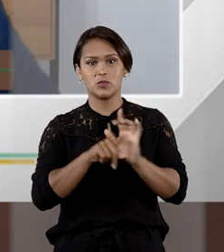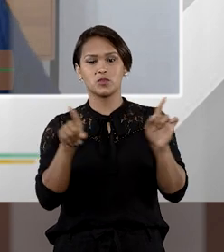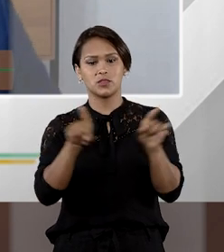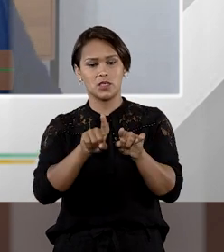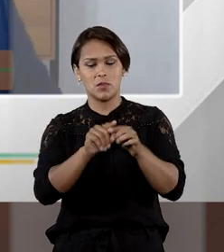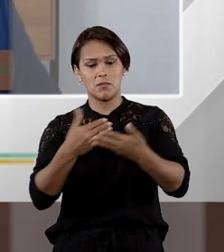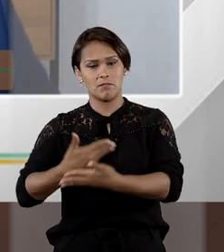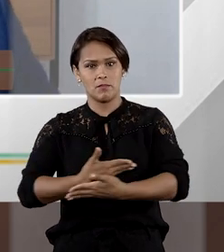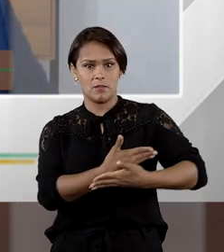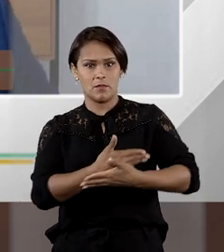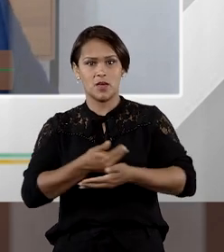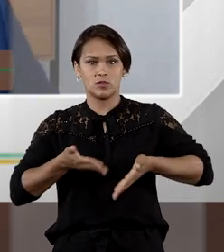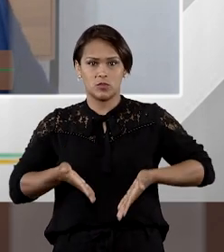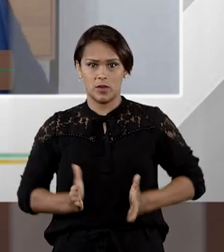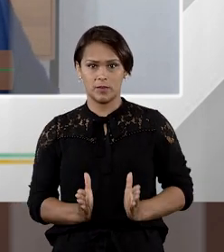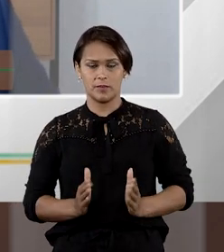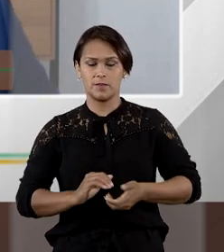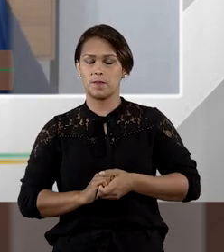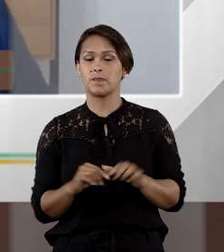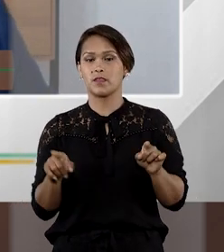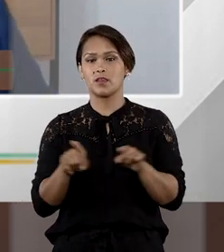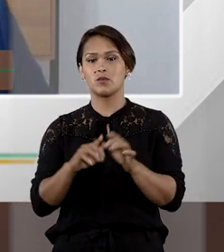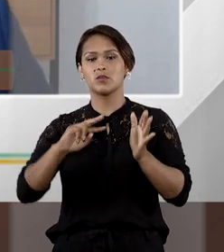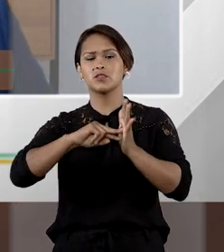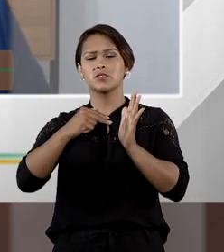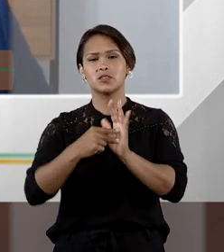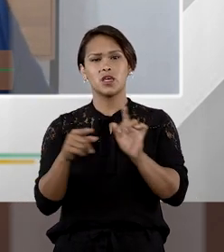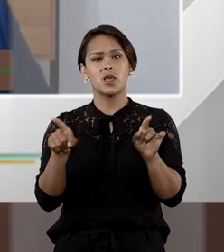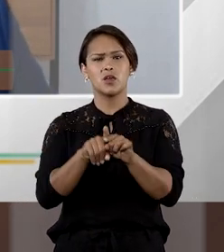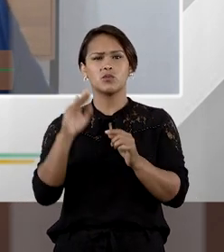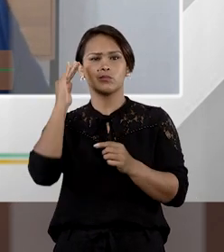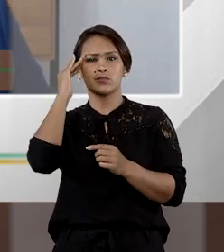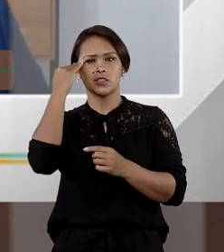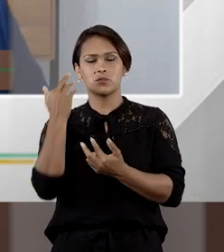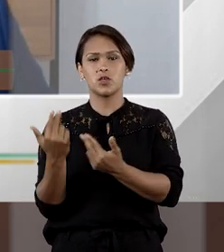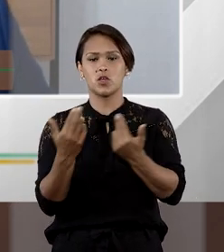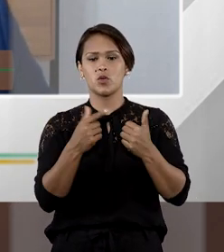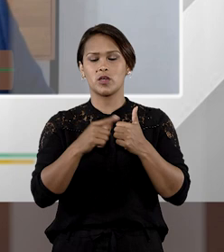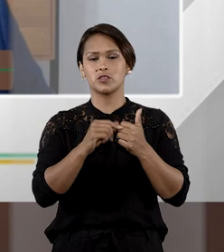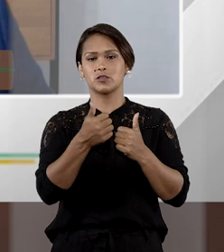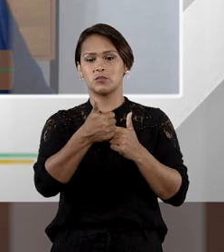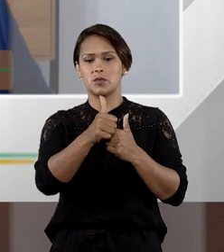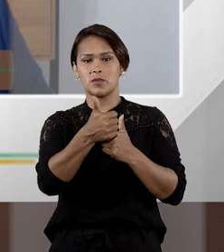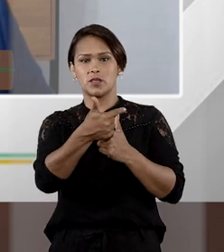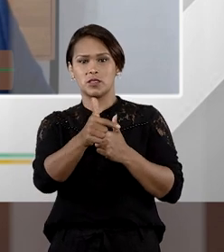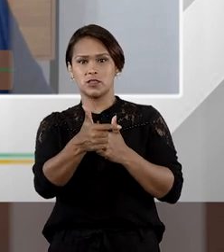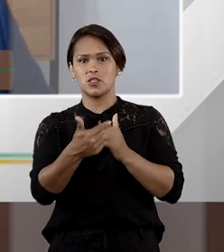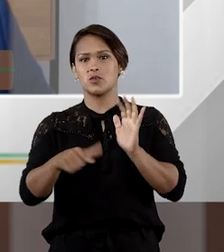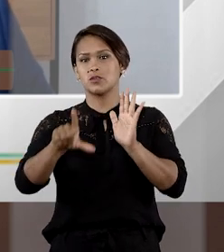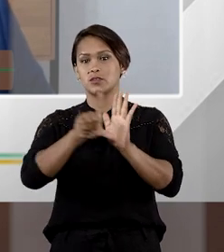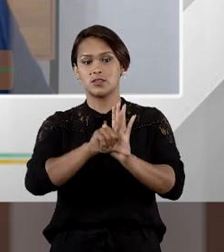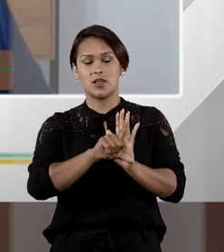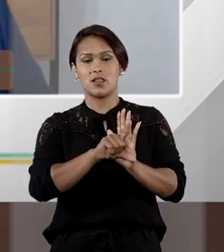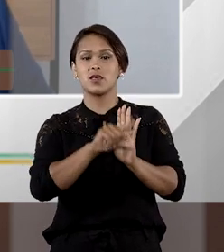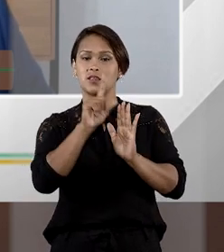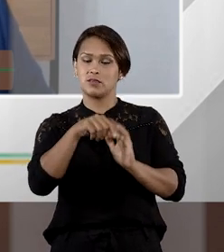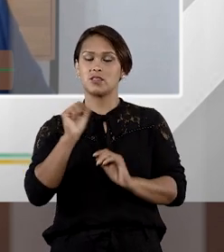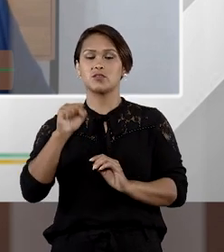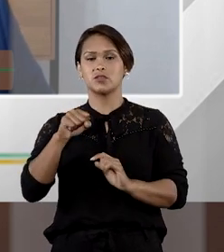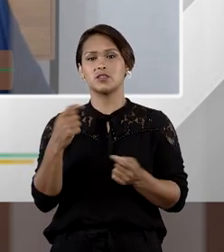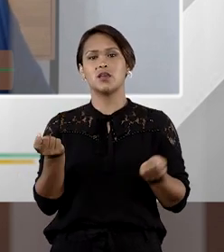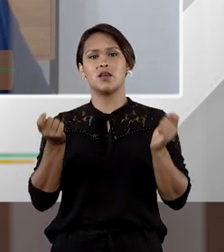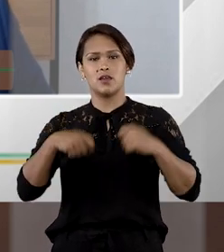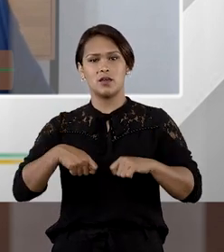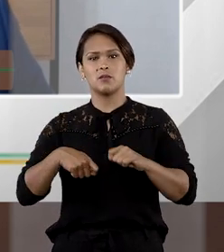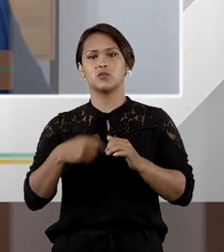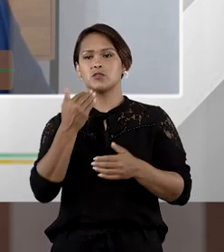também para o nascituro, né? Por interpretação, inclusive, dos artigos 1º e 2º da lei. Então, sim, Tiago, é